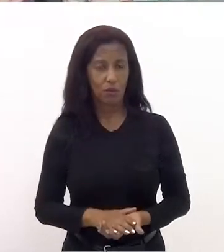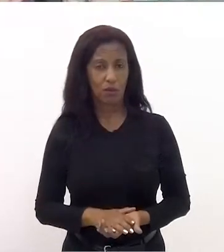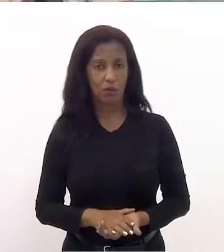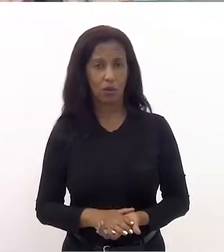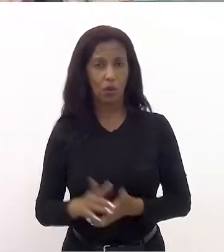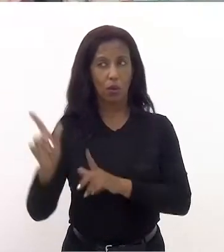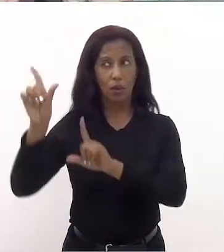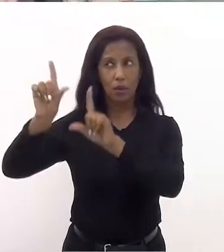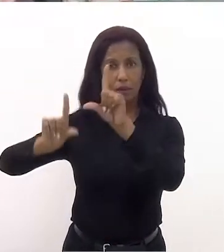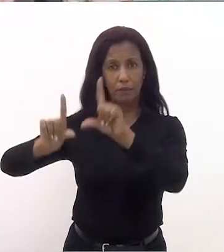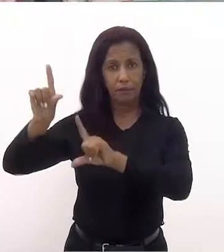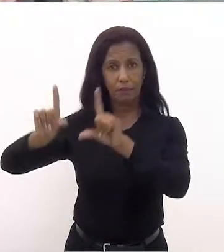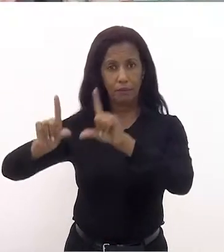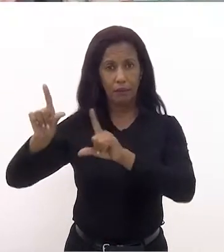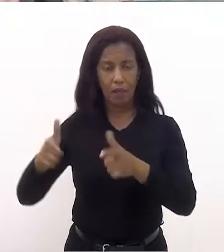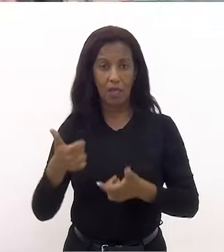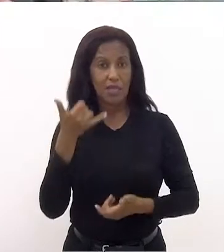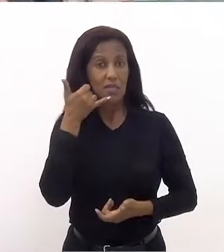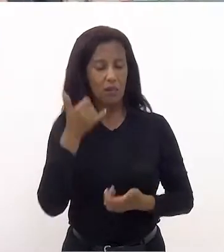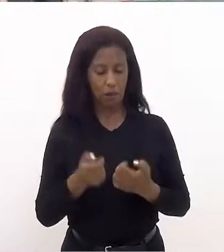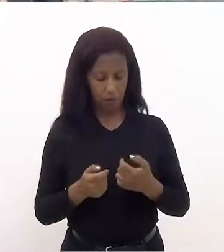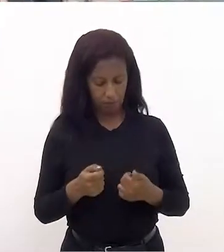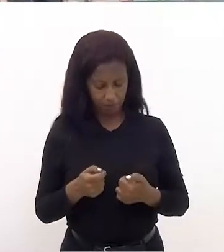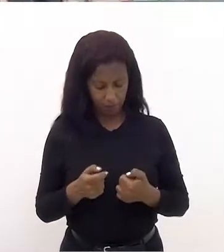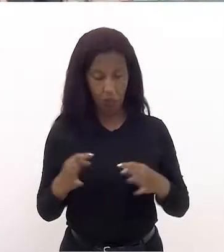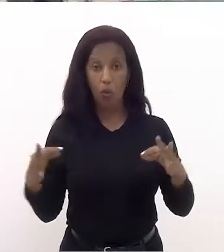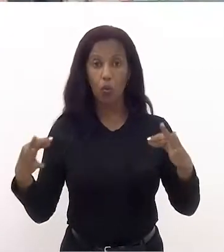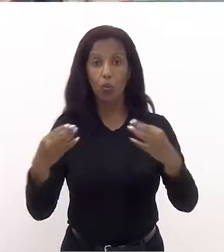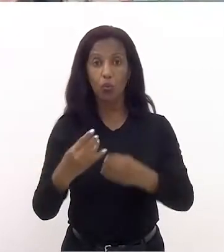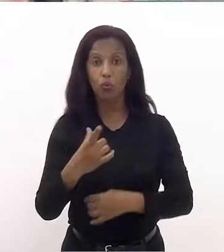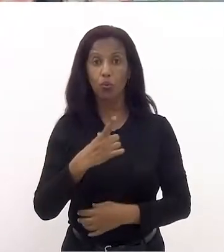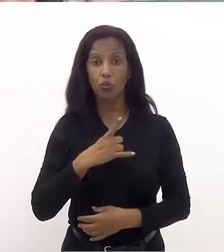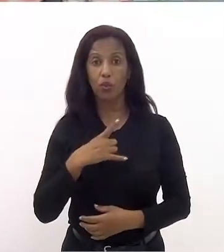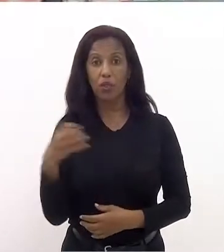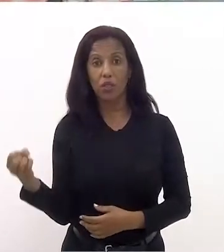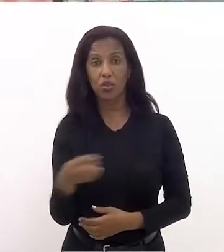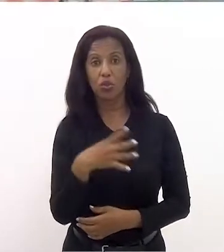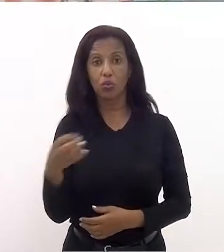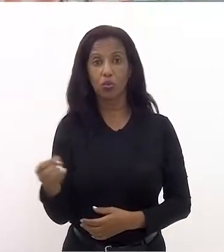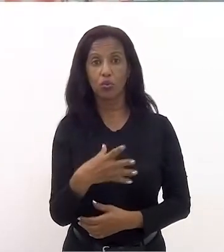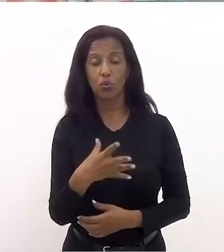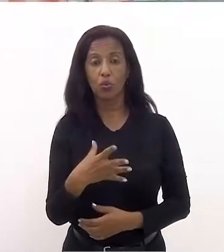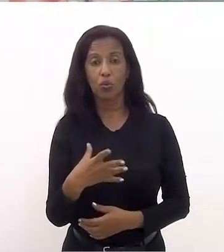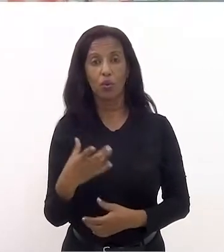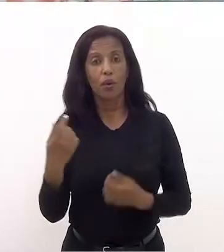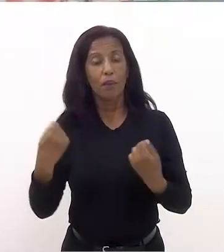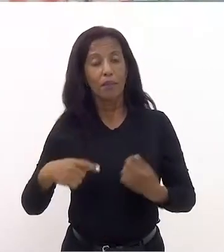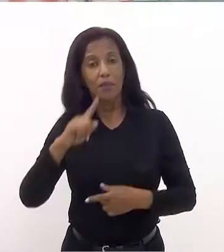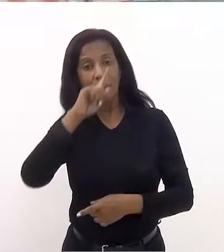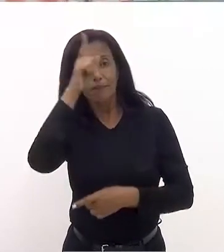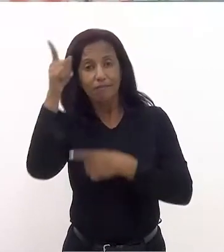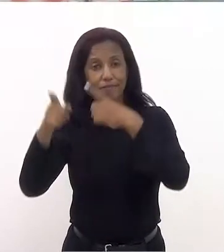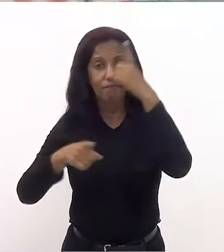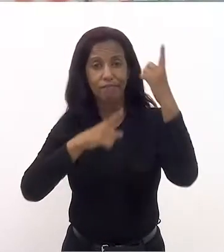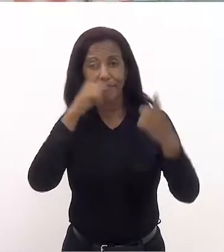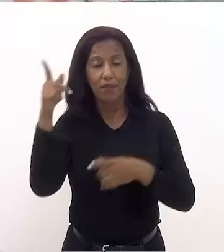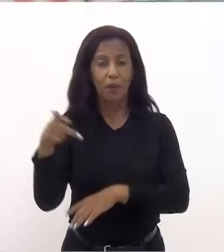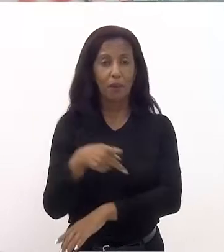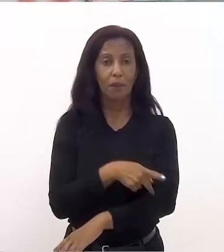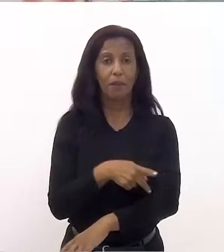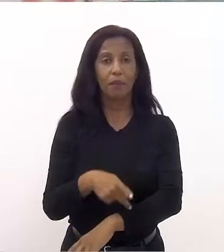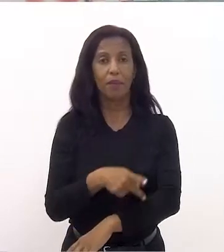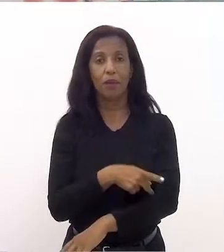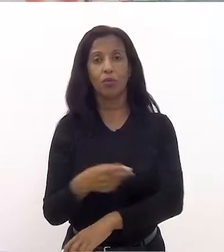conheço, com a televisão, com o celular, com tudo que tem de novo, tem que se inventar